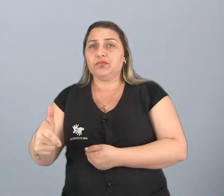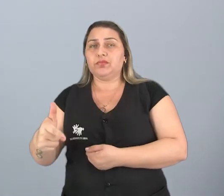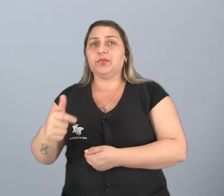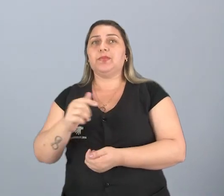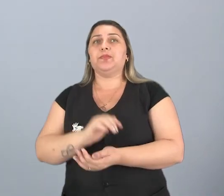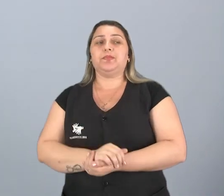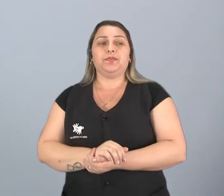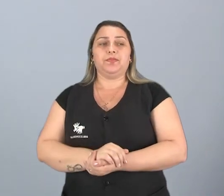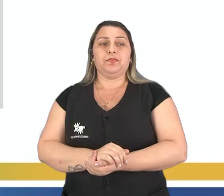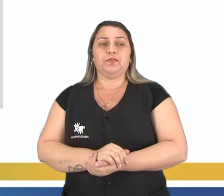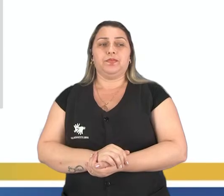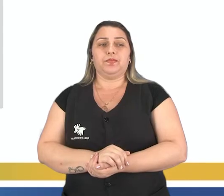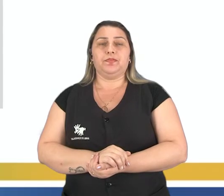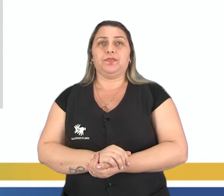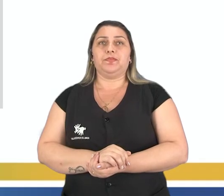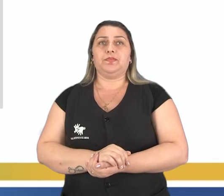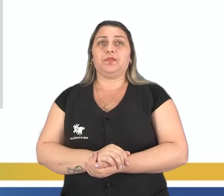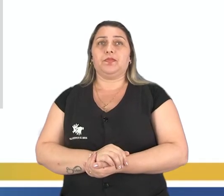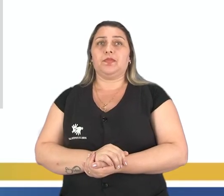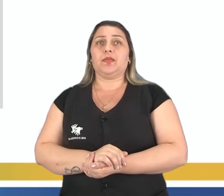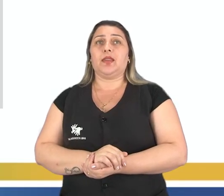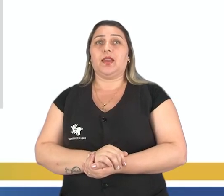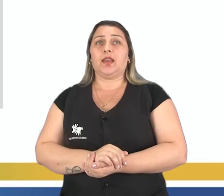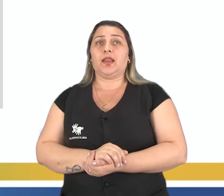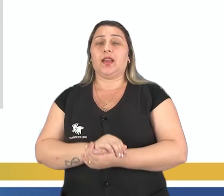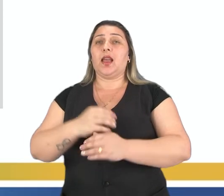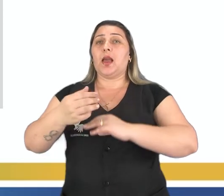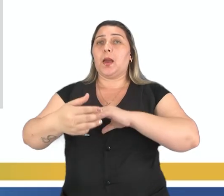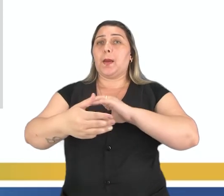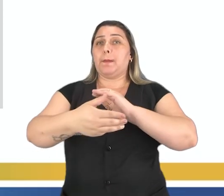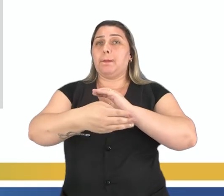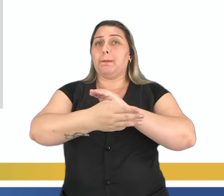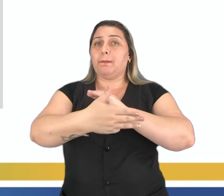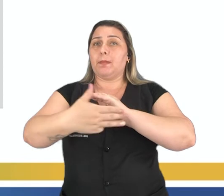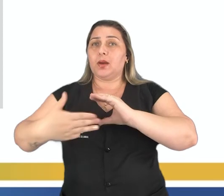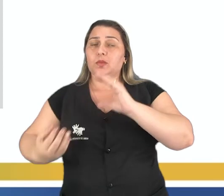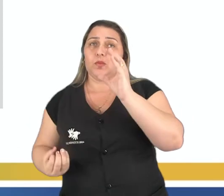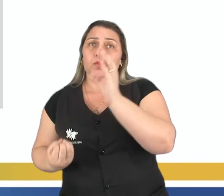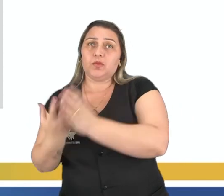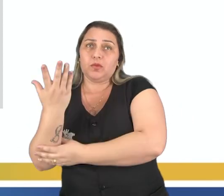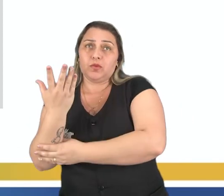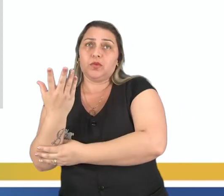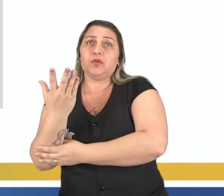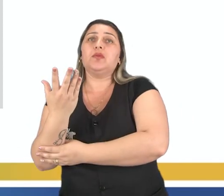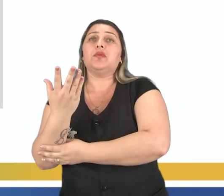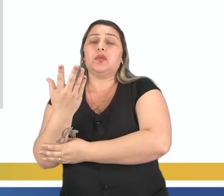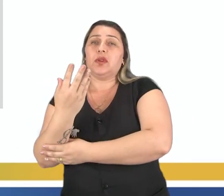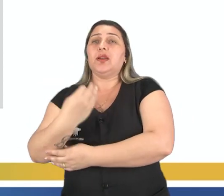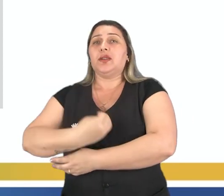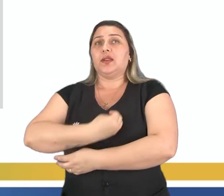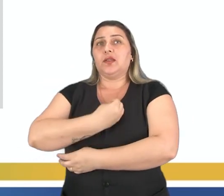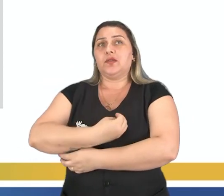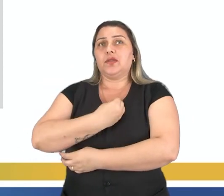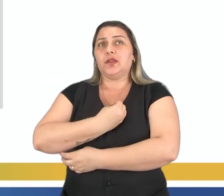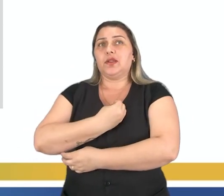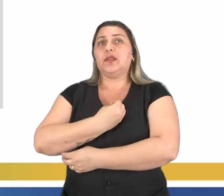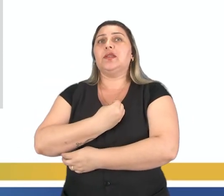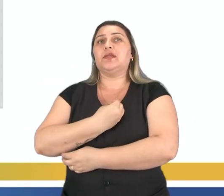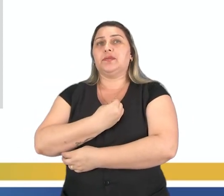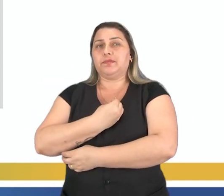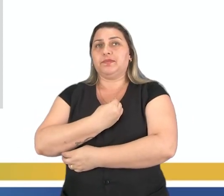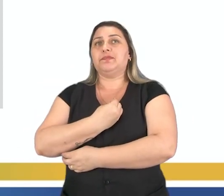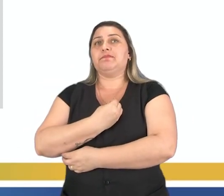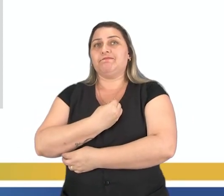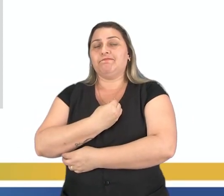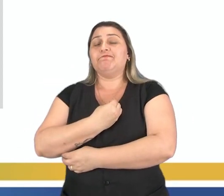existir. E a última questão, Marte reúne condições para o surgimento e manutenção da vida? Então, os